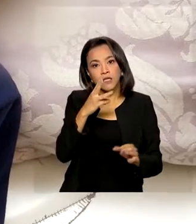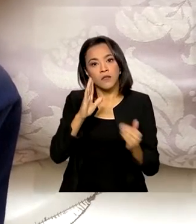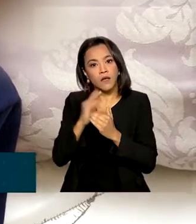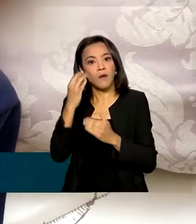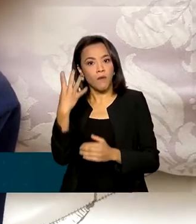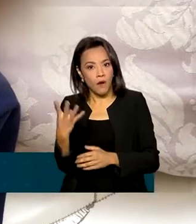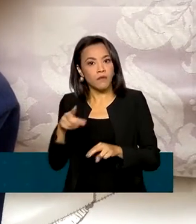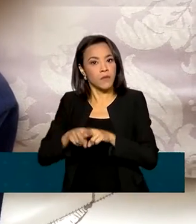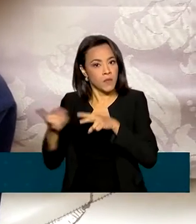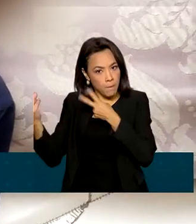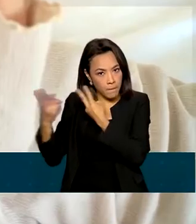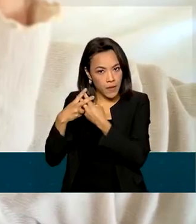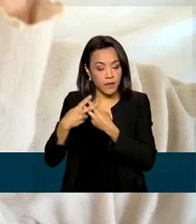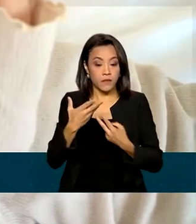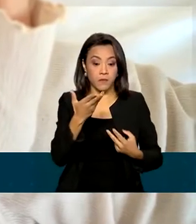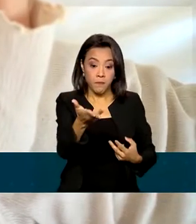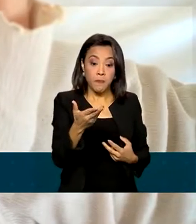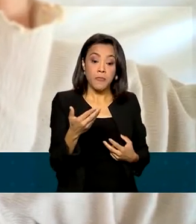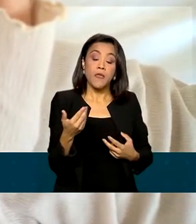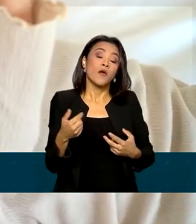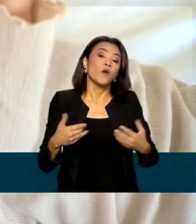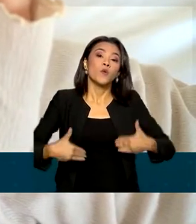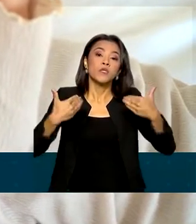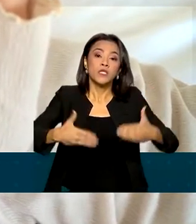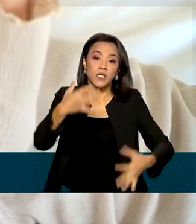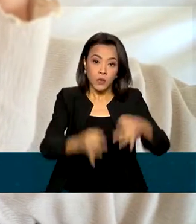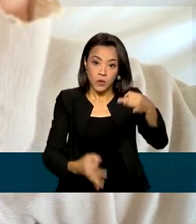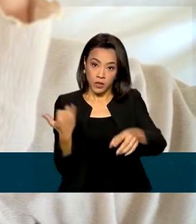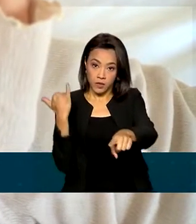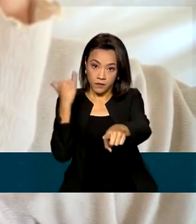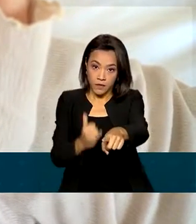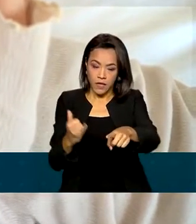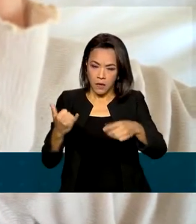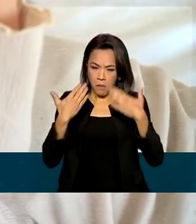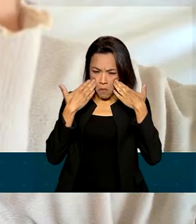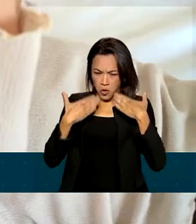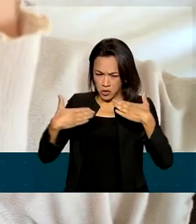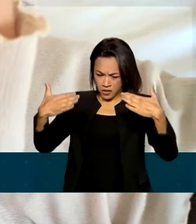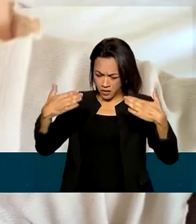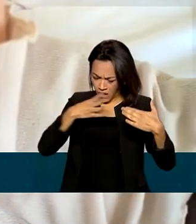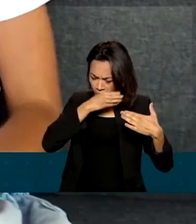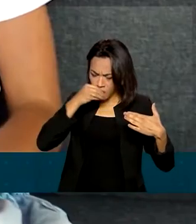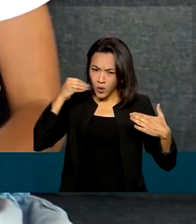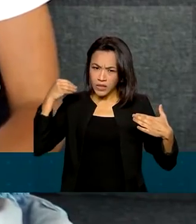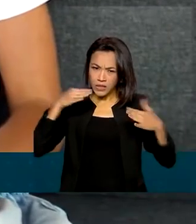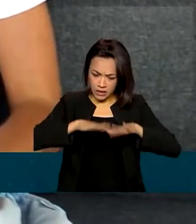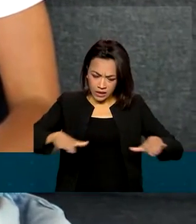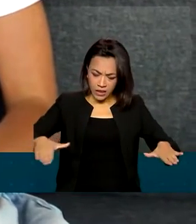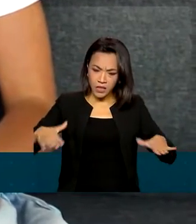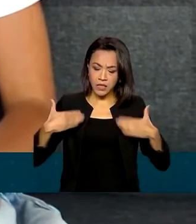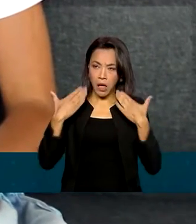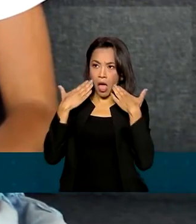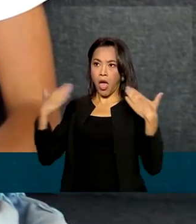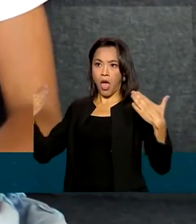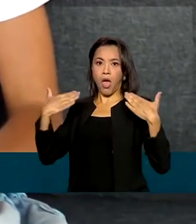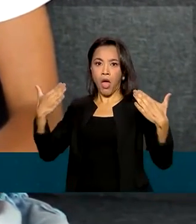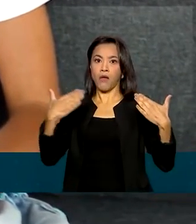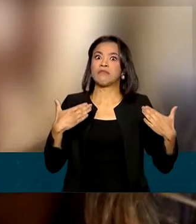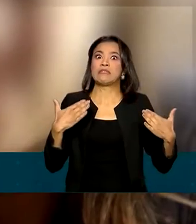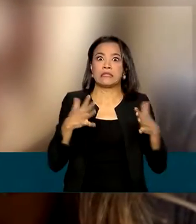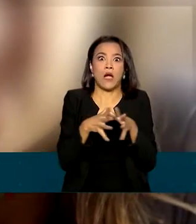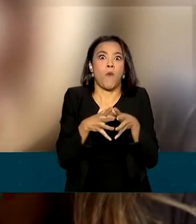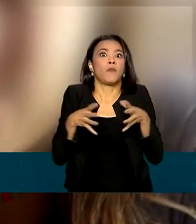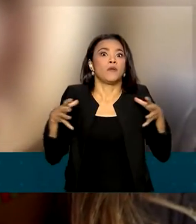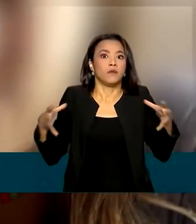ao menos 40 pessoas suspeitas de produzir compartilhar o armazenar conteúdo pornográfico envolvendo crianças e